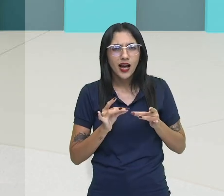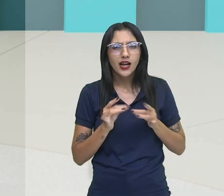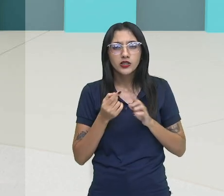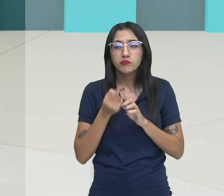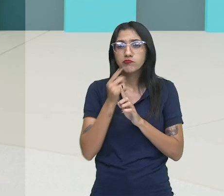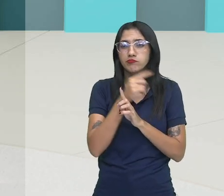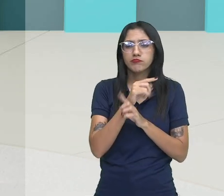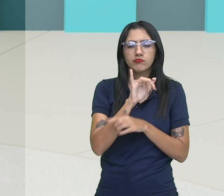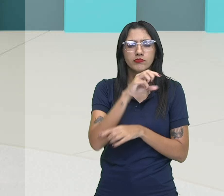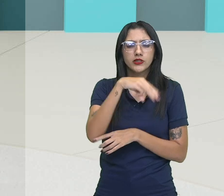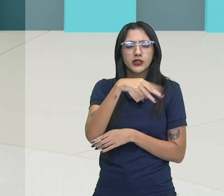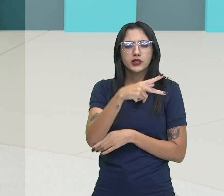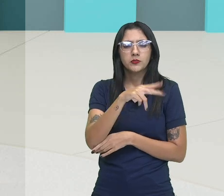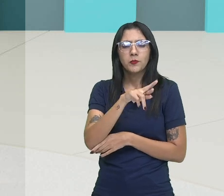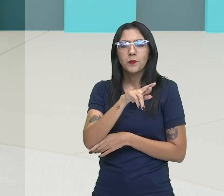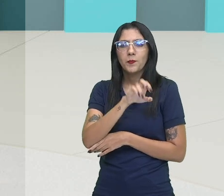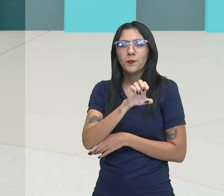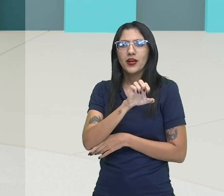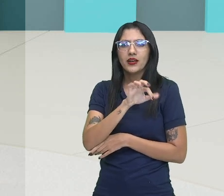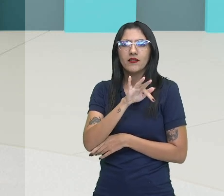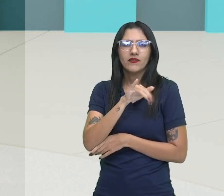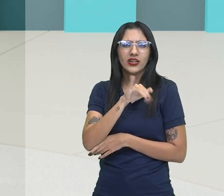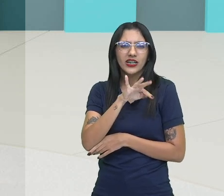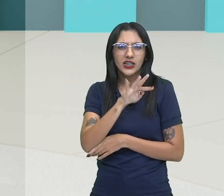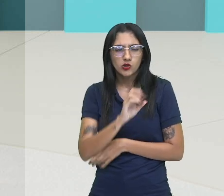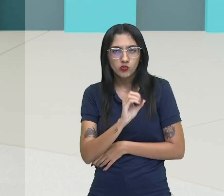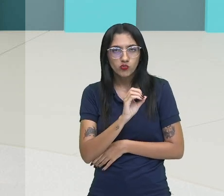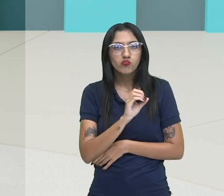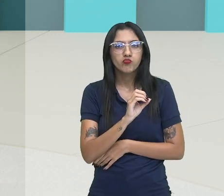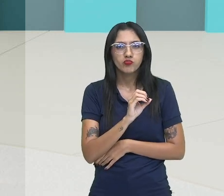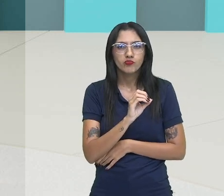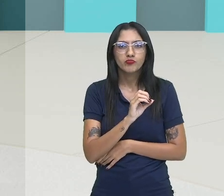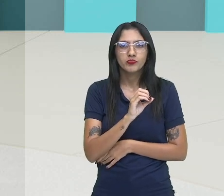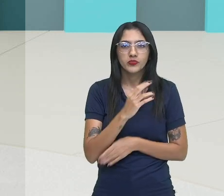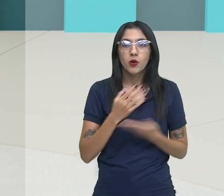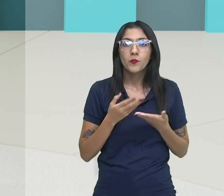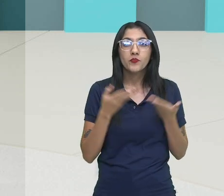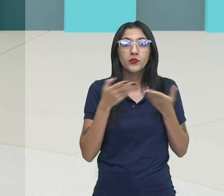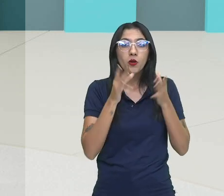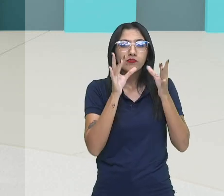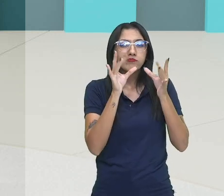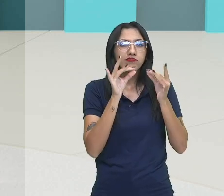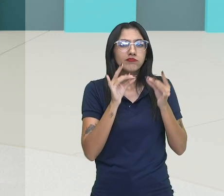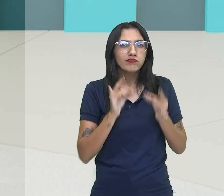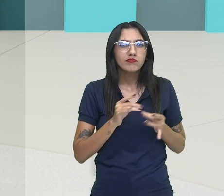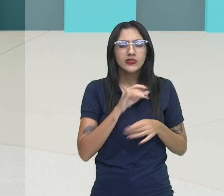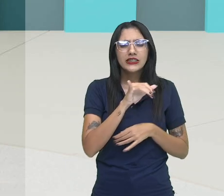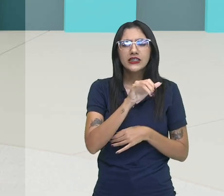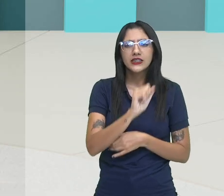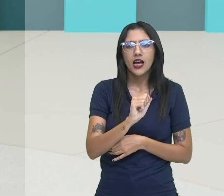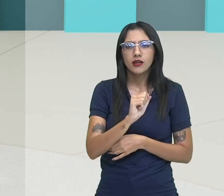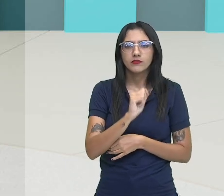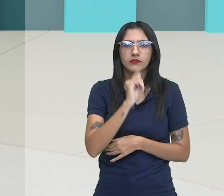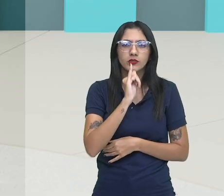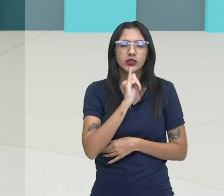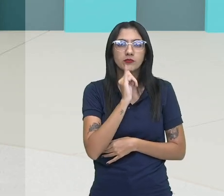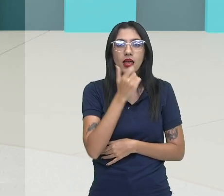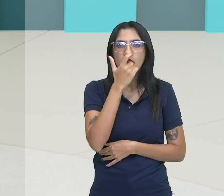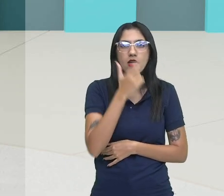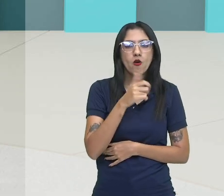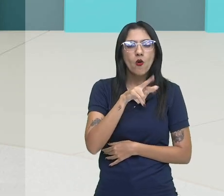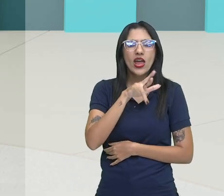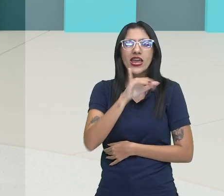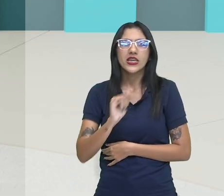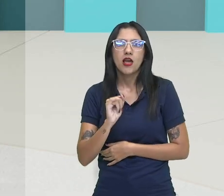imperfeito, né? Porque eu disse que terminava em ava ou em ia. Vamos agora ver um exemplo com ia. Eu ria